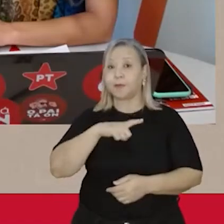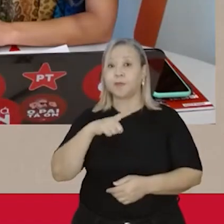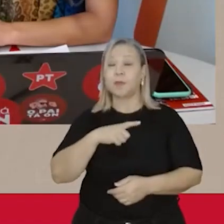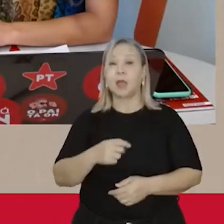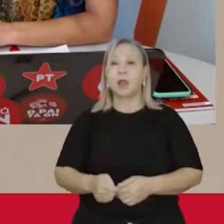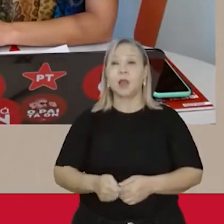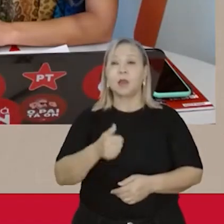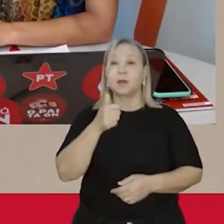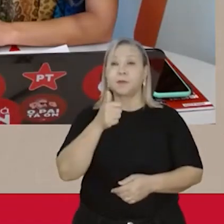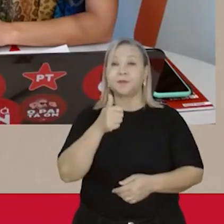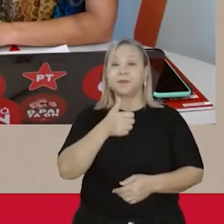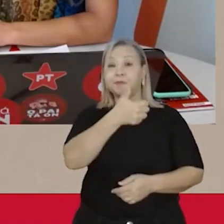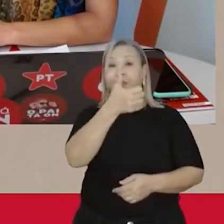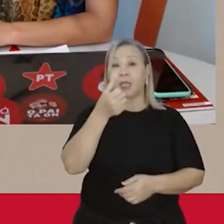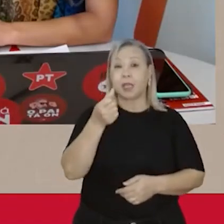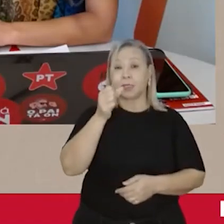quase